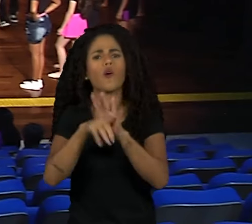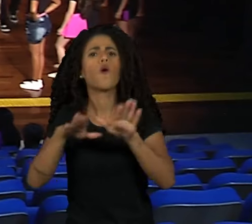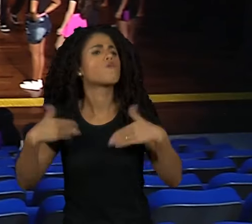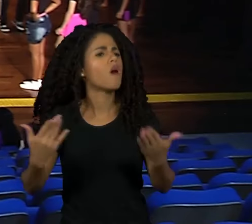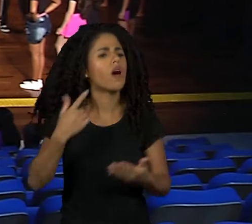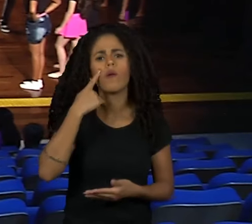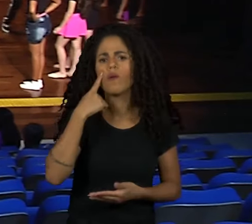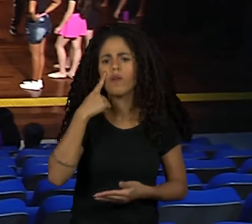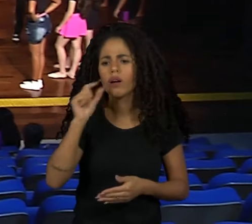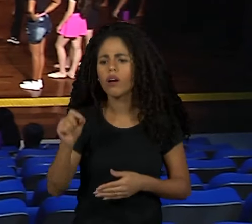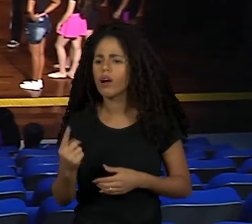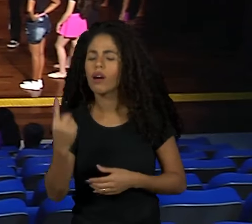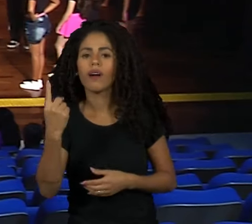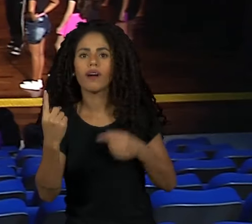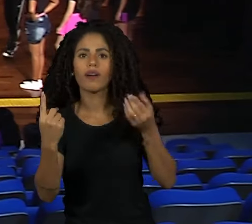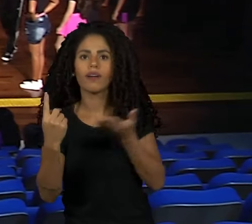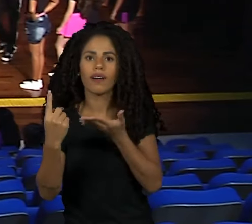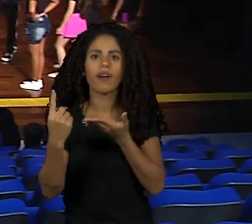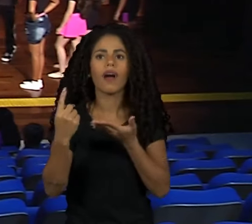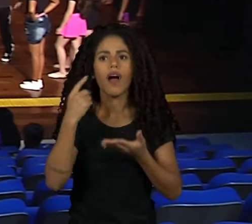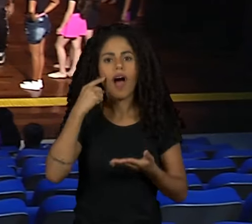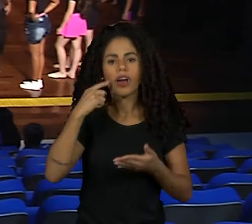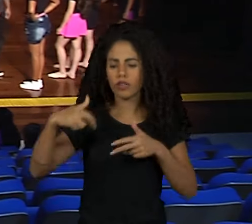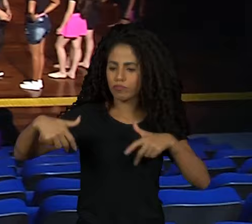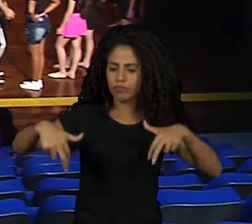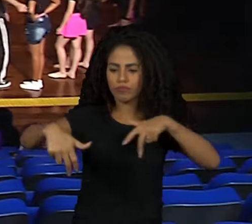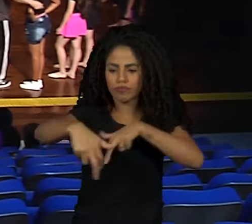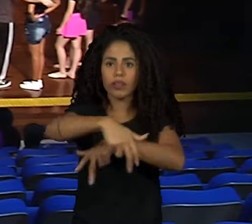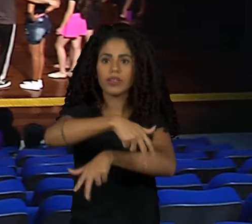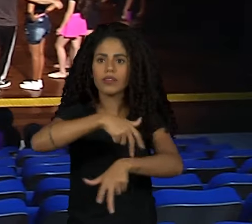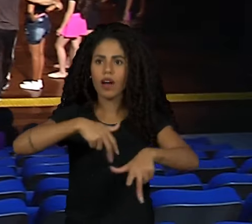por três. Aqui, senhora, quer? Vamos entrando.